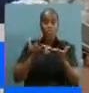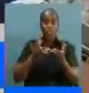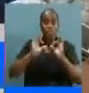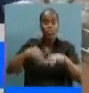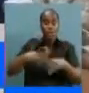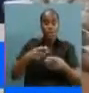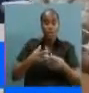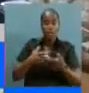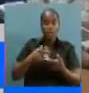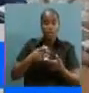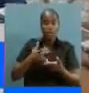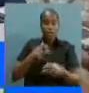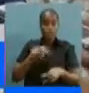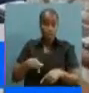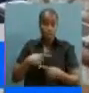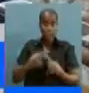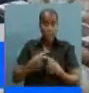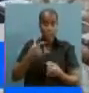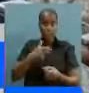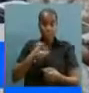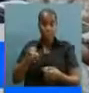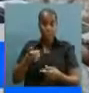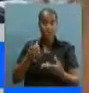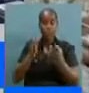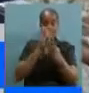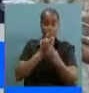estará em processo de privatização